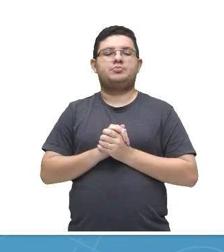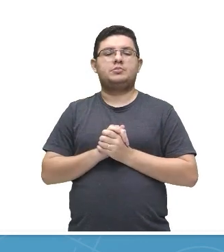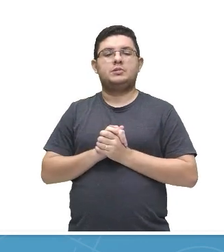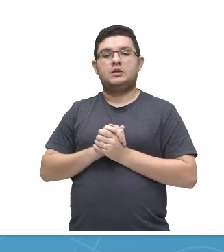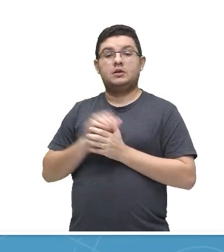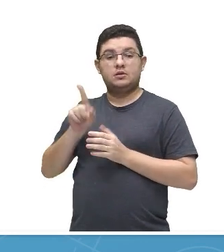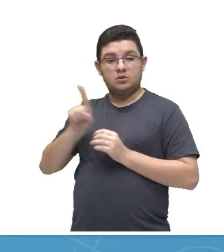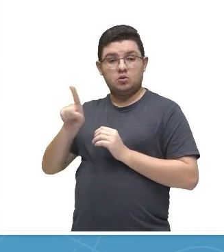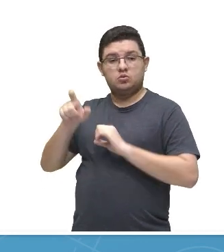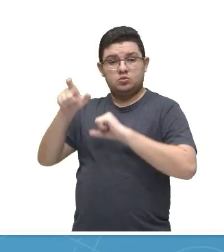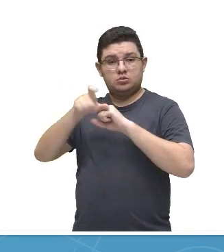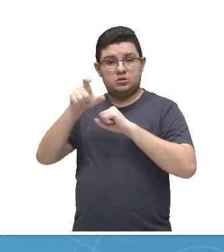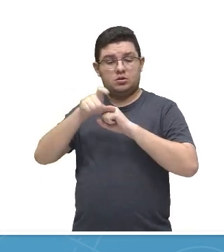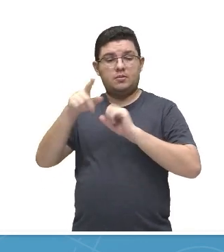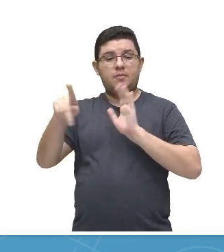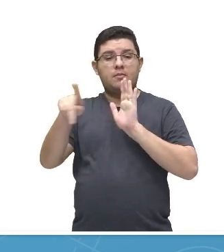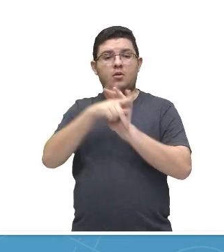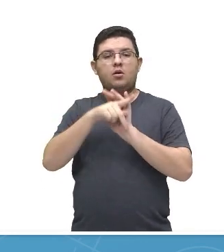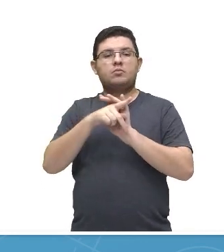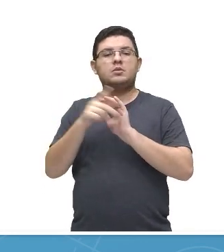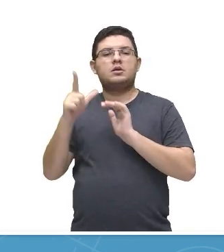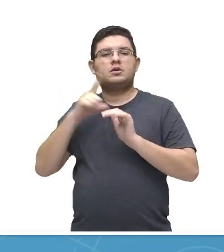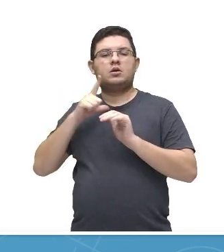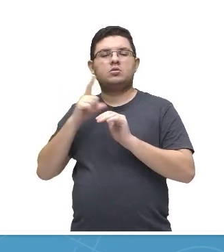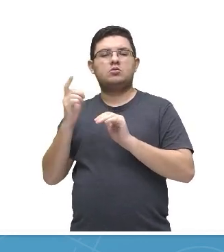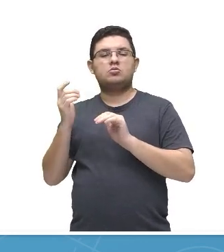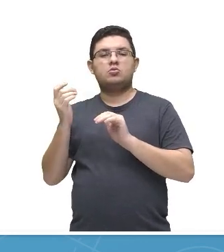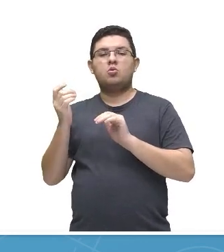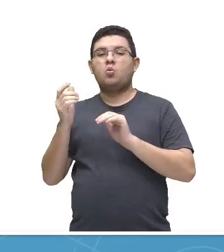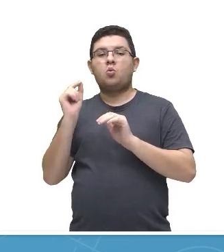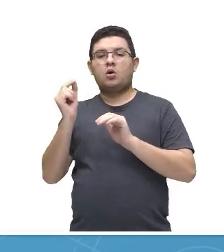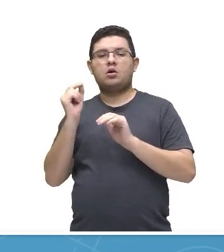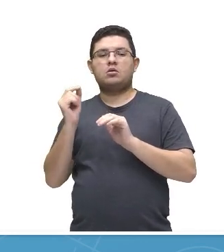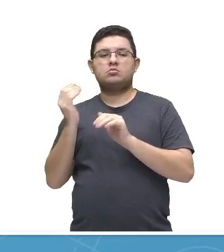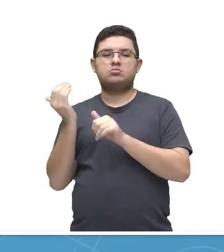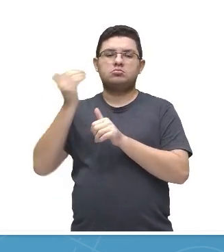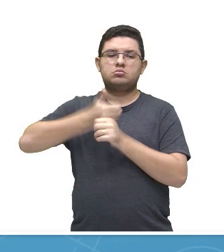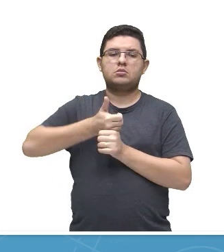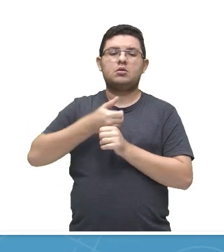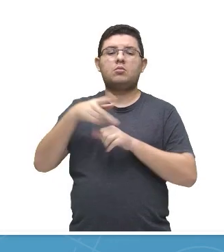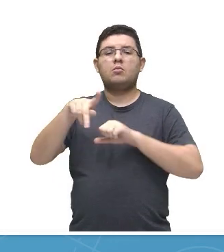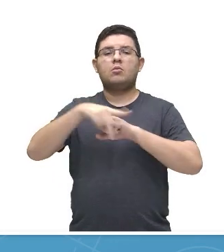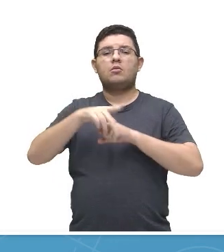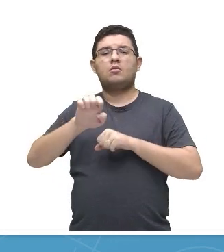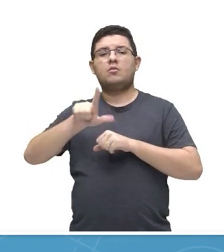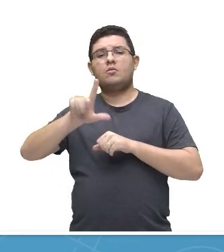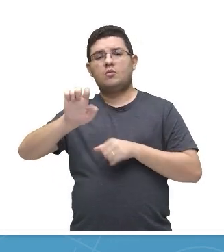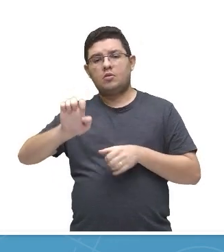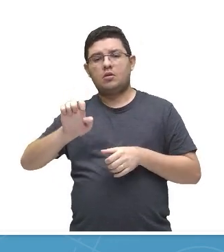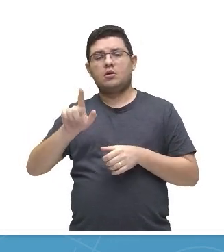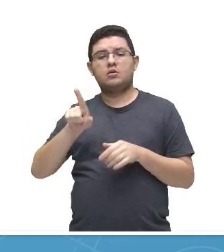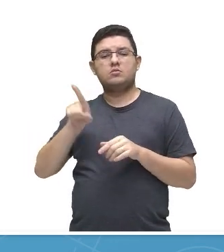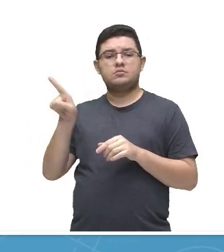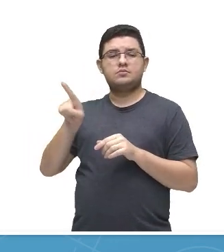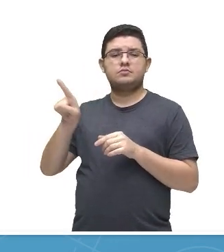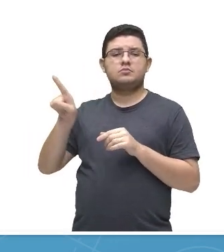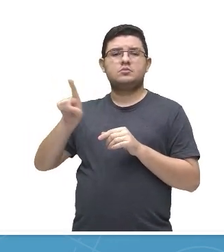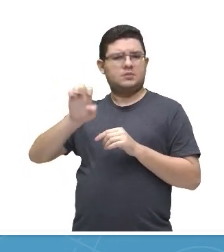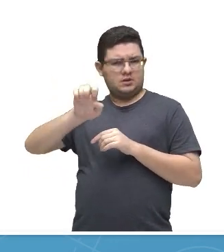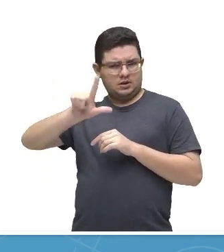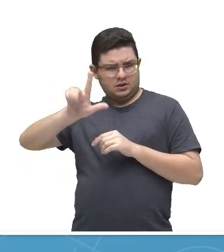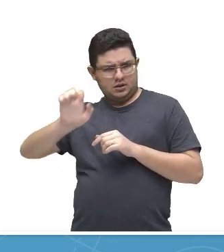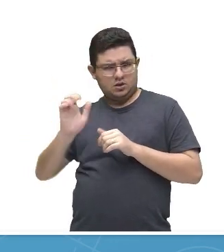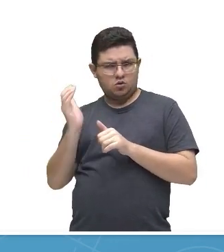sendo substituído pelo pronome ele, o pronome pessoal ele. Qual é o substantivo próprio que está sendo substituído pelo